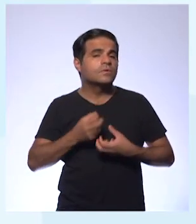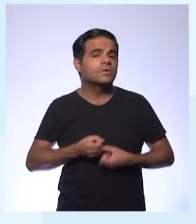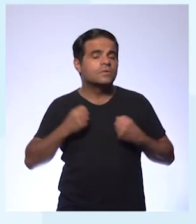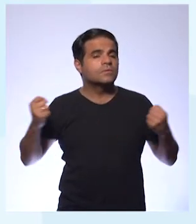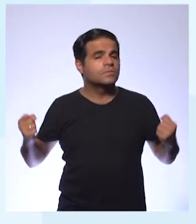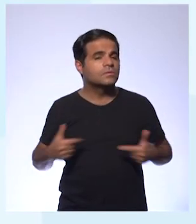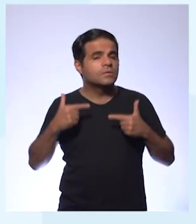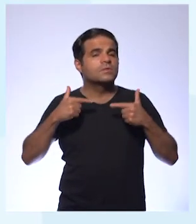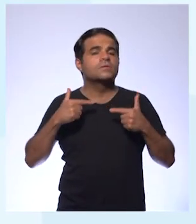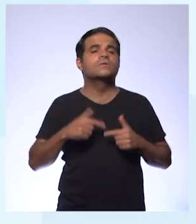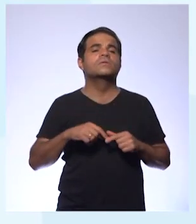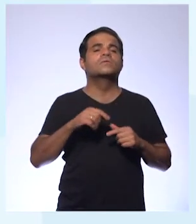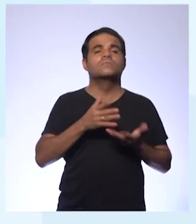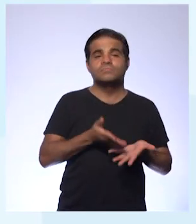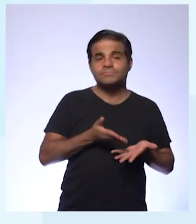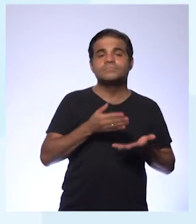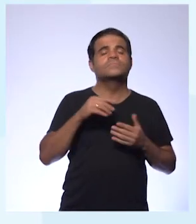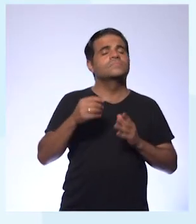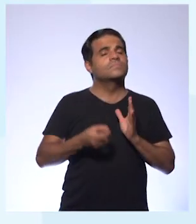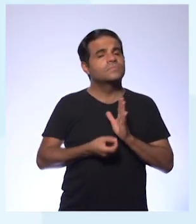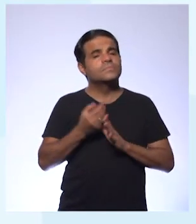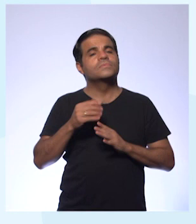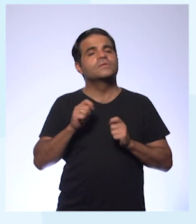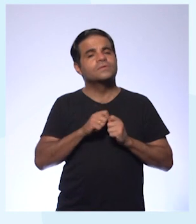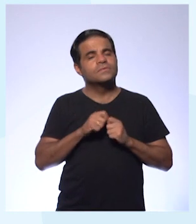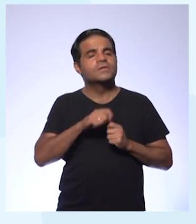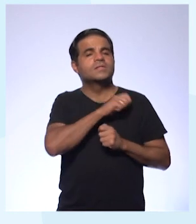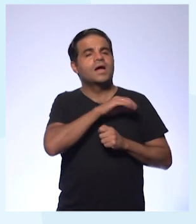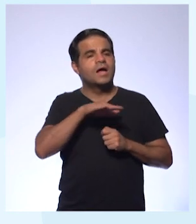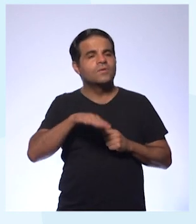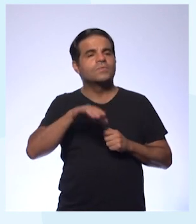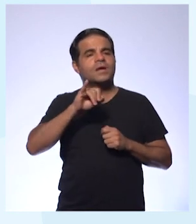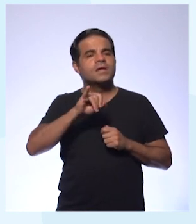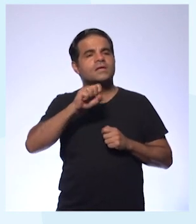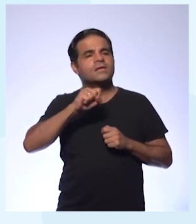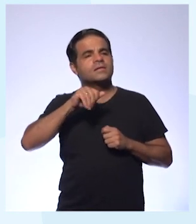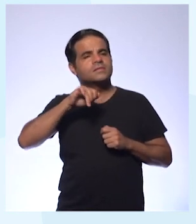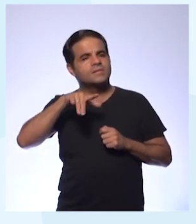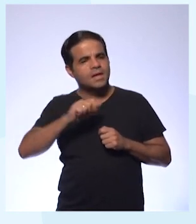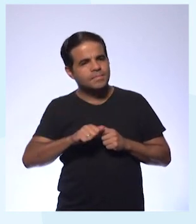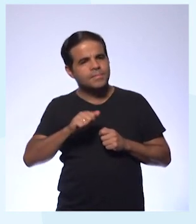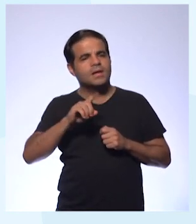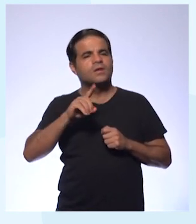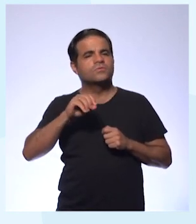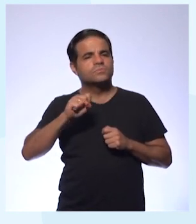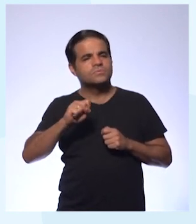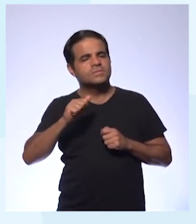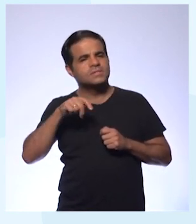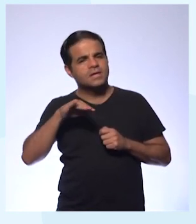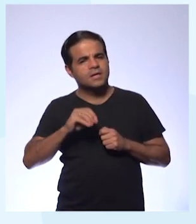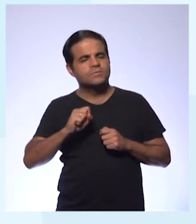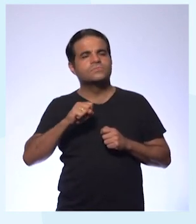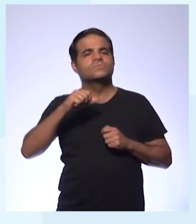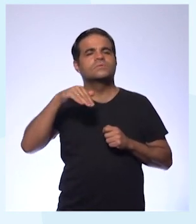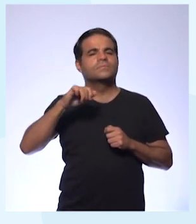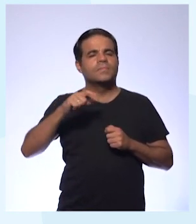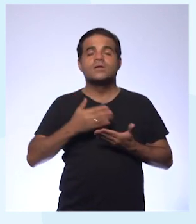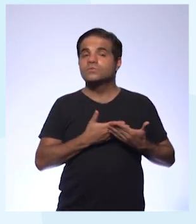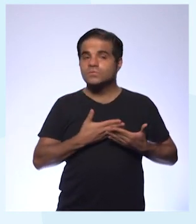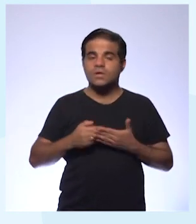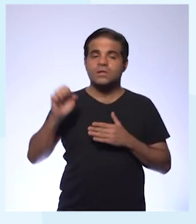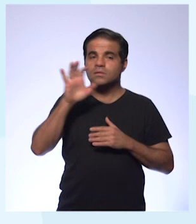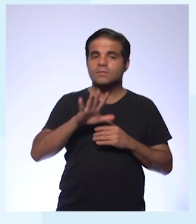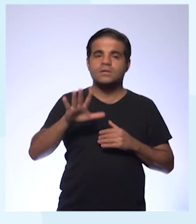slam do CMSP e produzido pela aluna Isabela dos Santos Melo, que estuda na Escola Estadual.